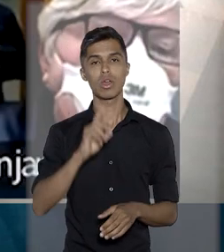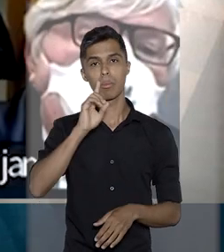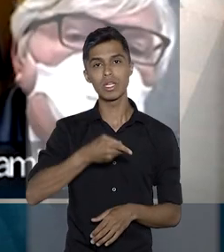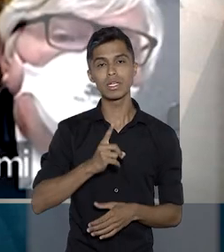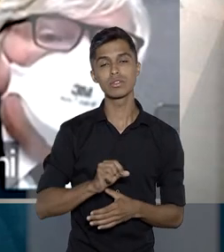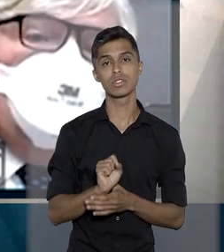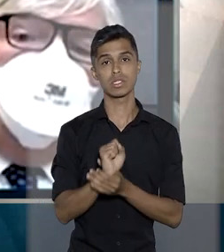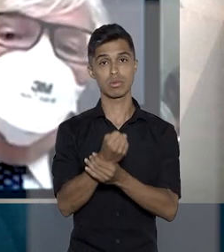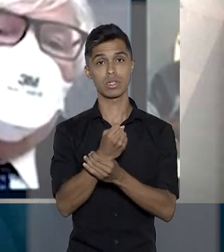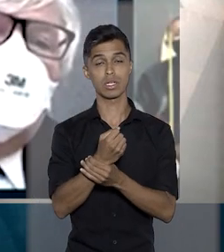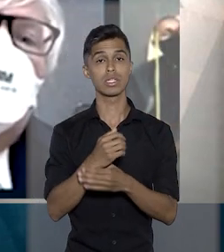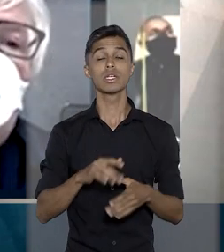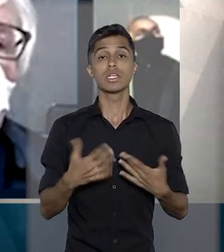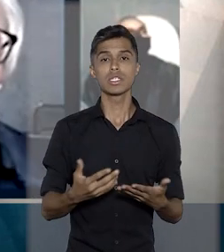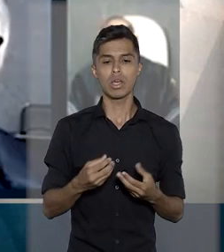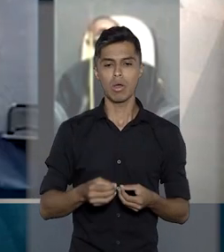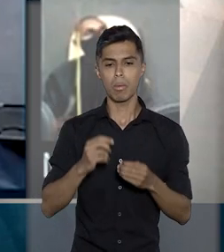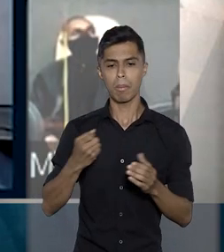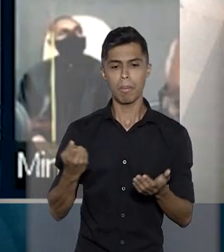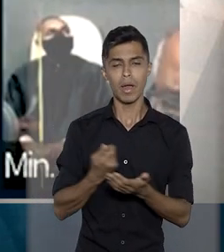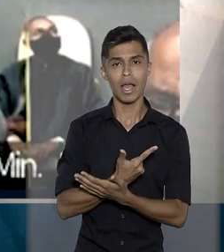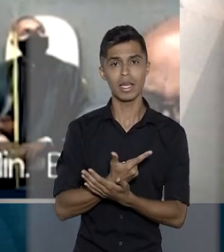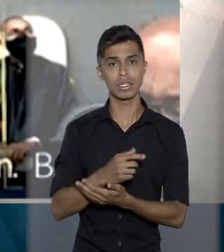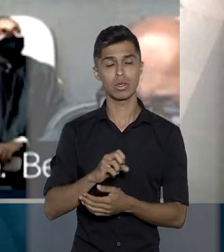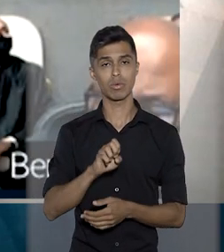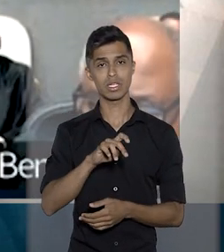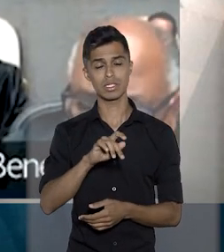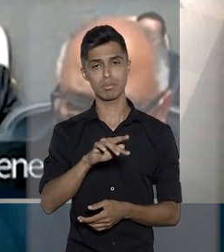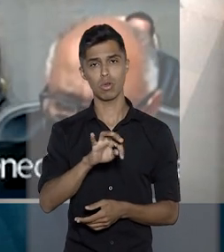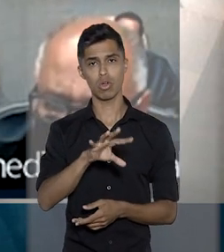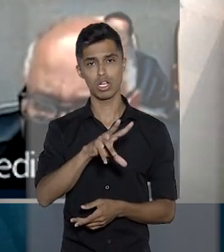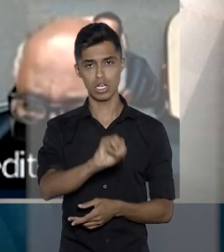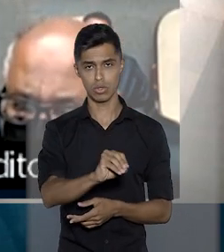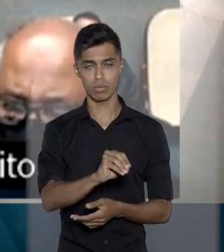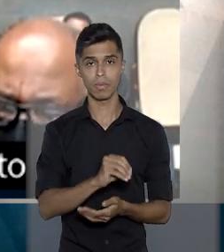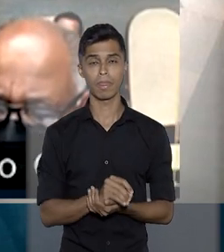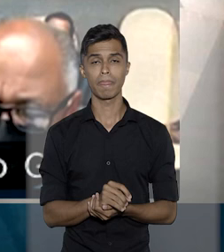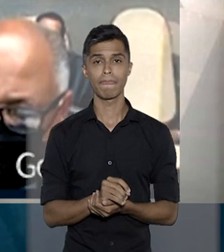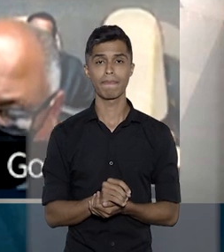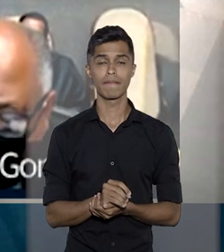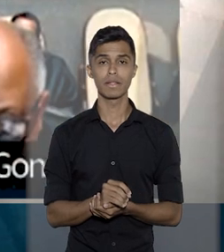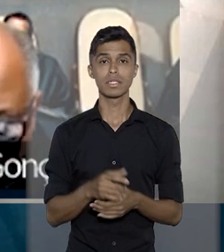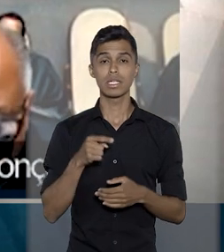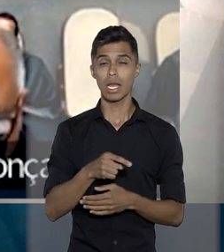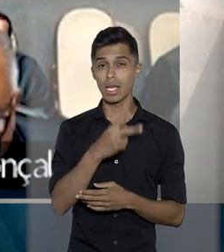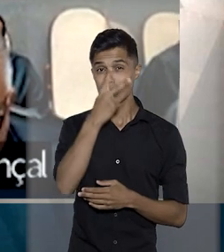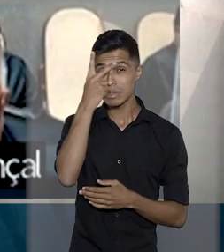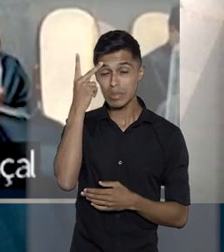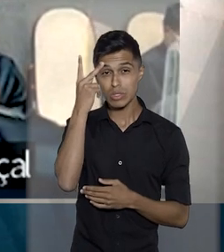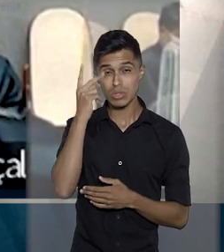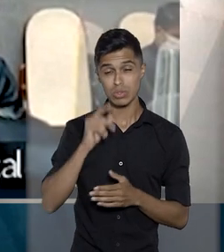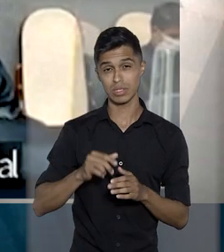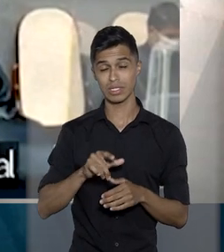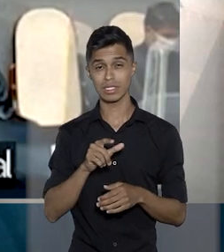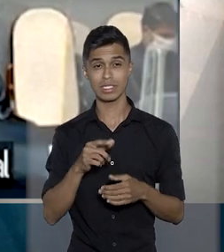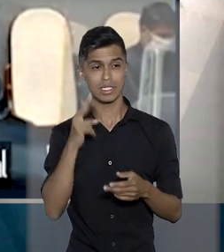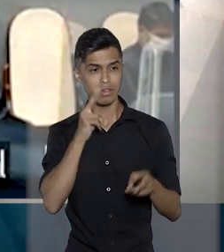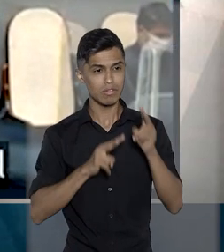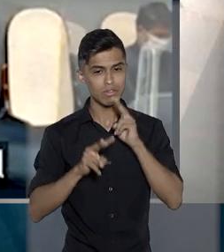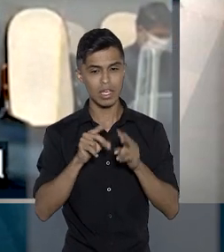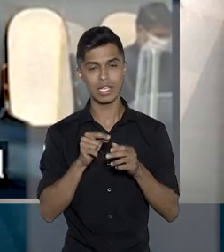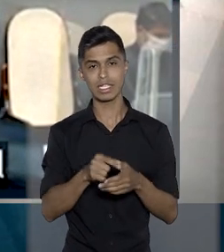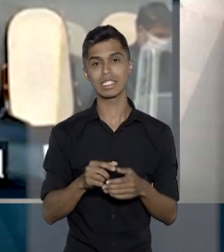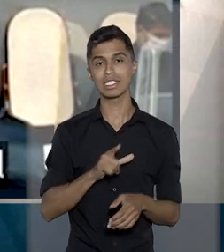governo federal pague o valor fixado em portaria para o espólio de uma anistiado a título de atrasados com